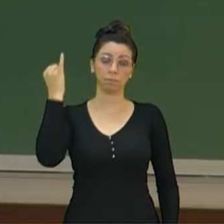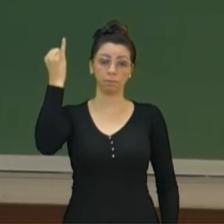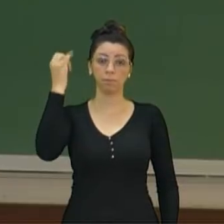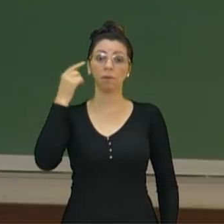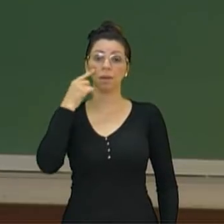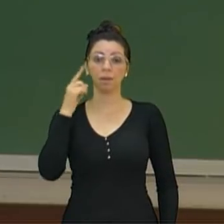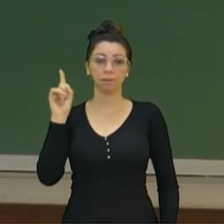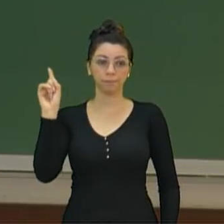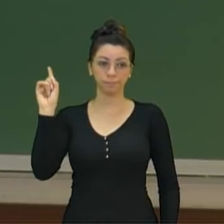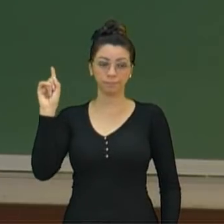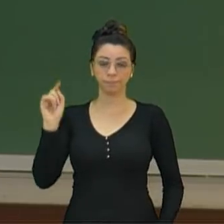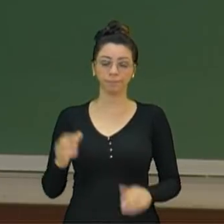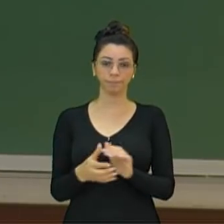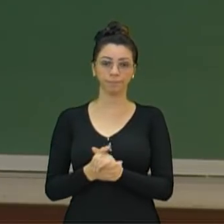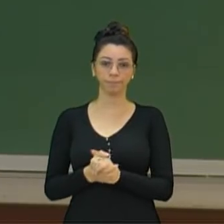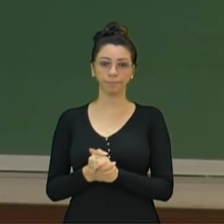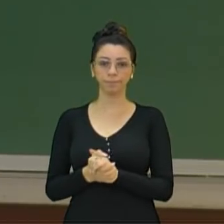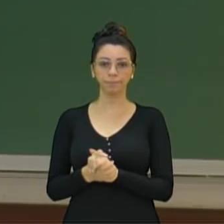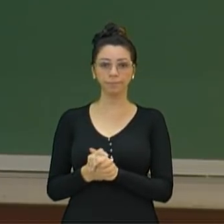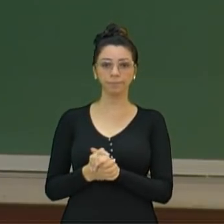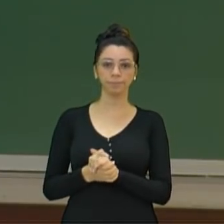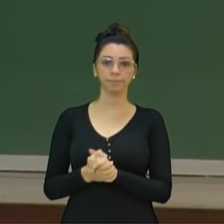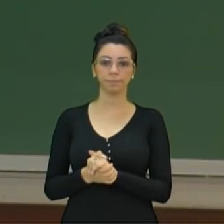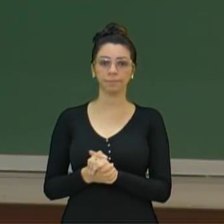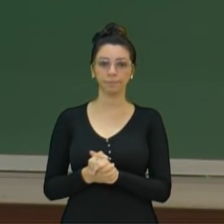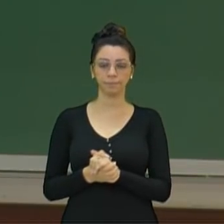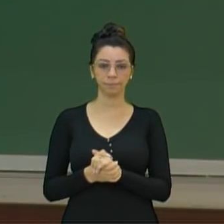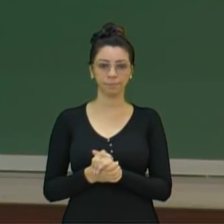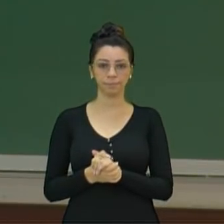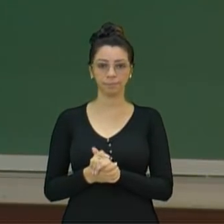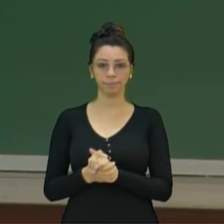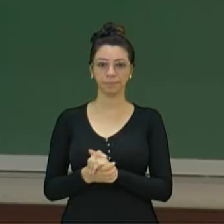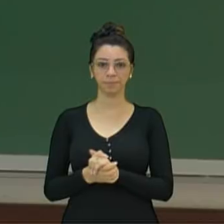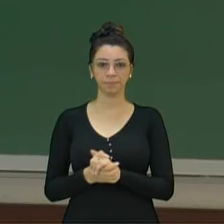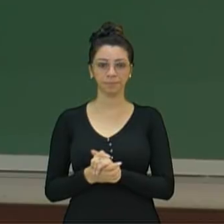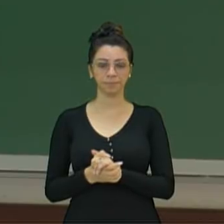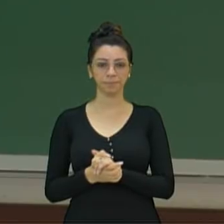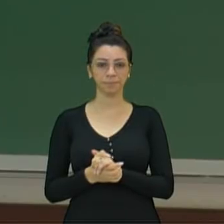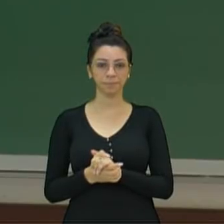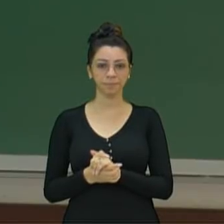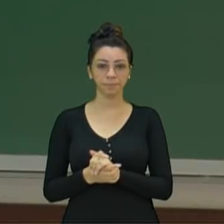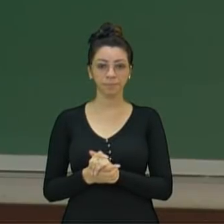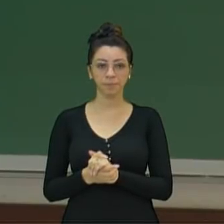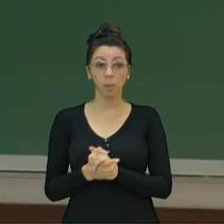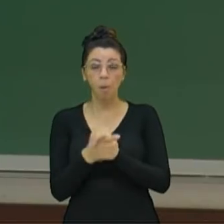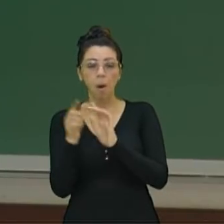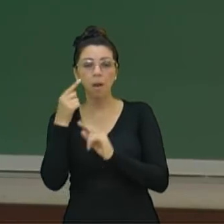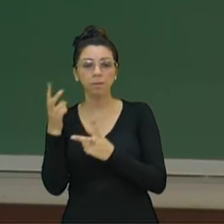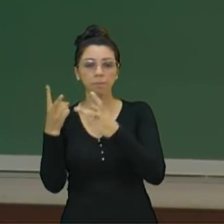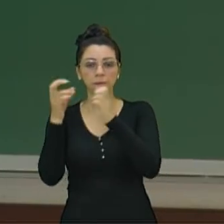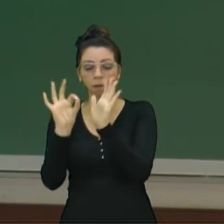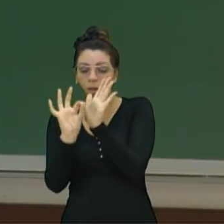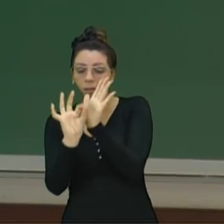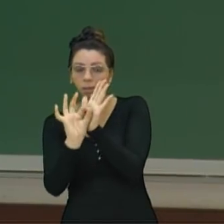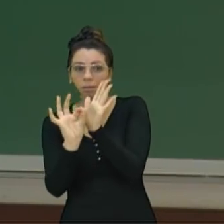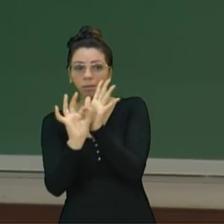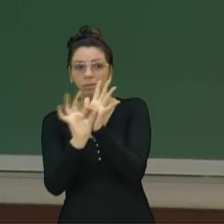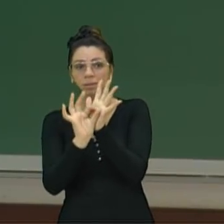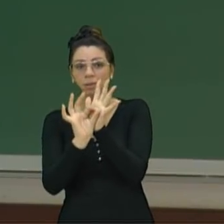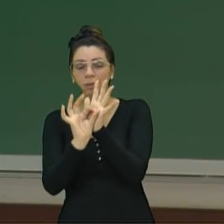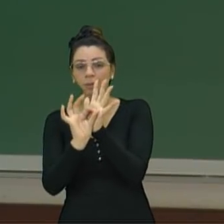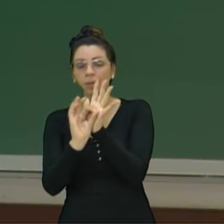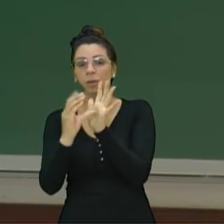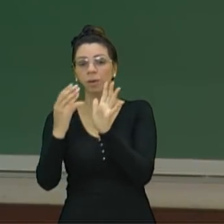partes. Olha essa região aqui, mais redondinha. Corpo celular. Contém o núcleo